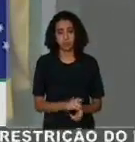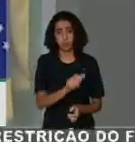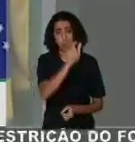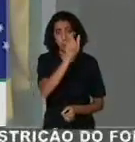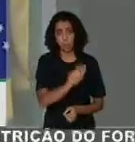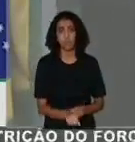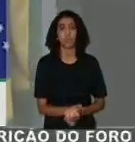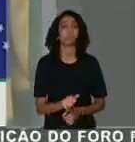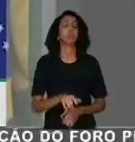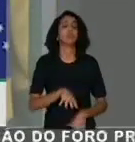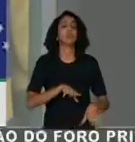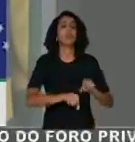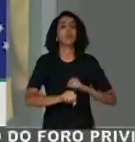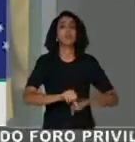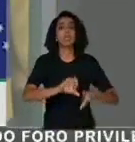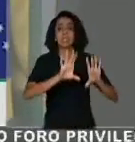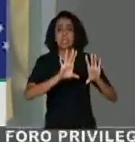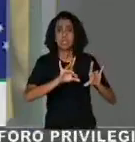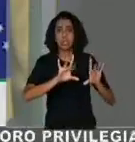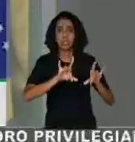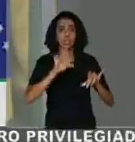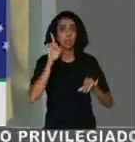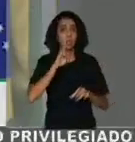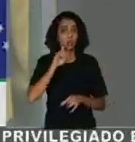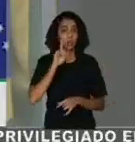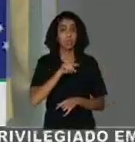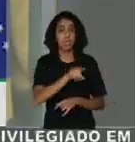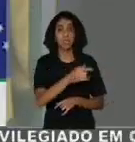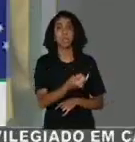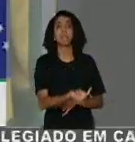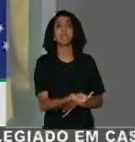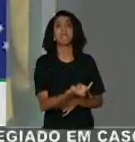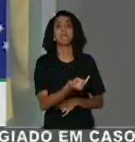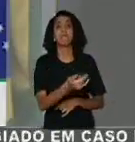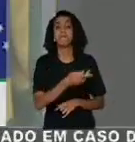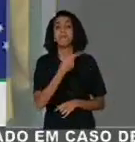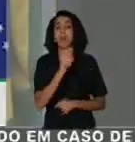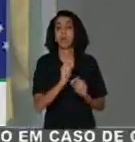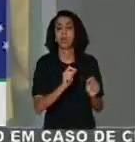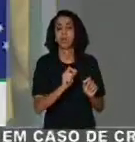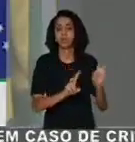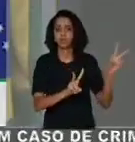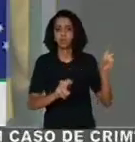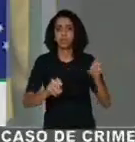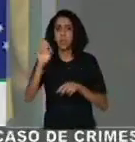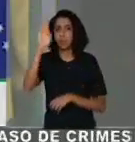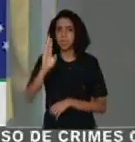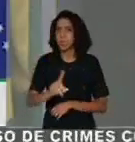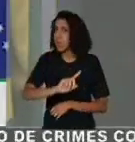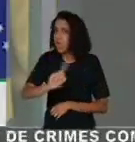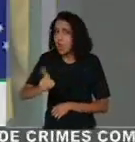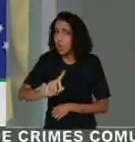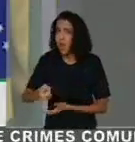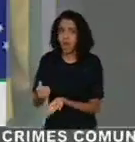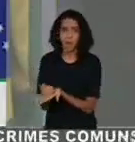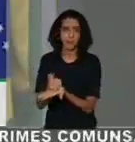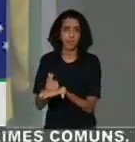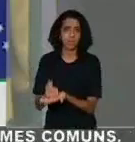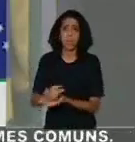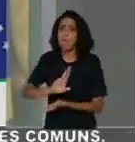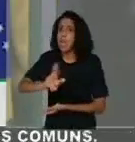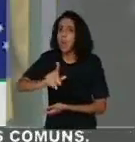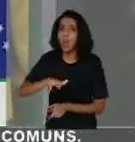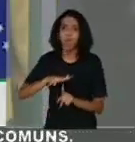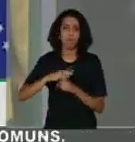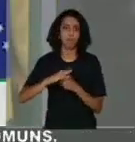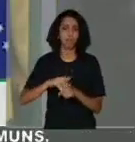cientista da Little London University, ele diz assim: Brasil não é um país capitalista, não é um país